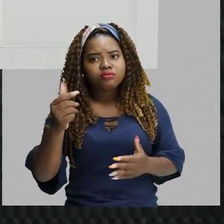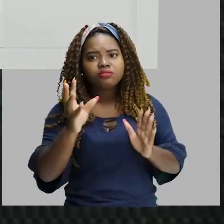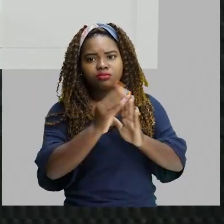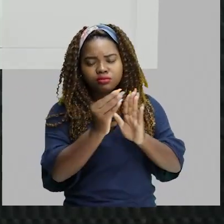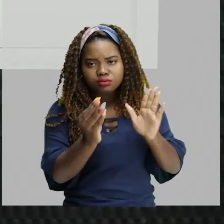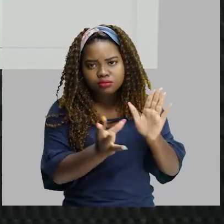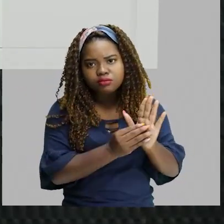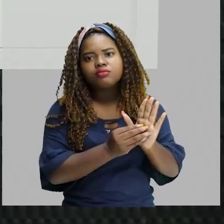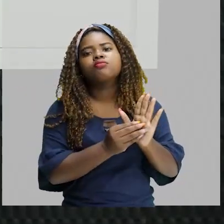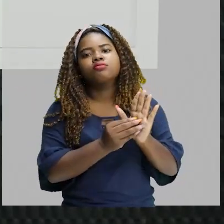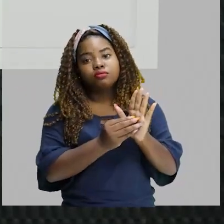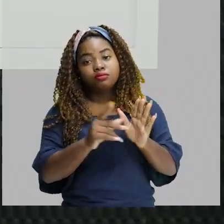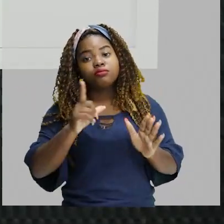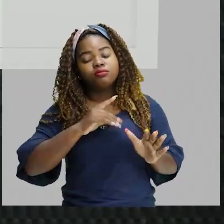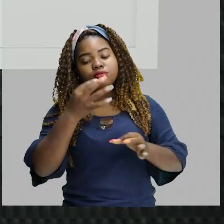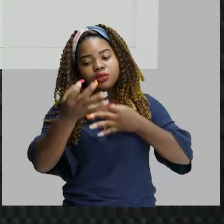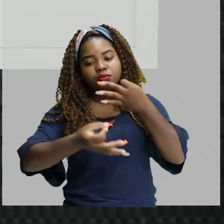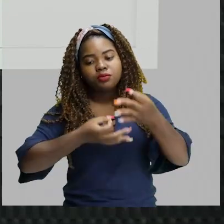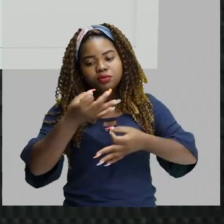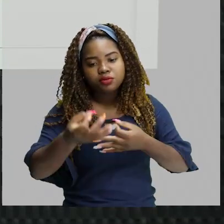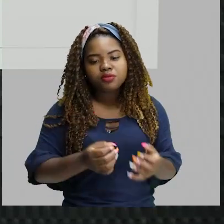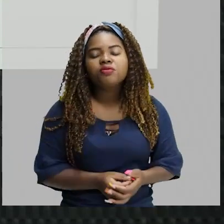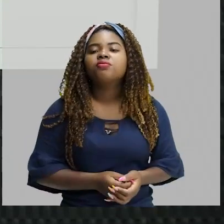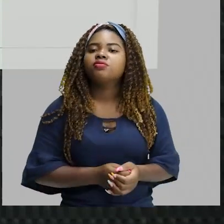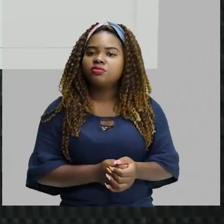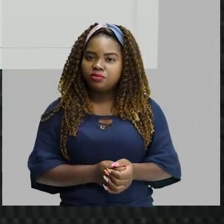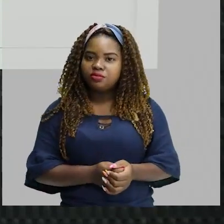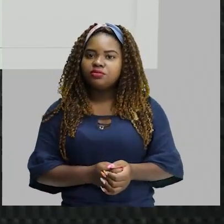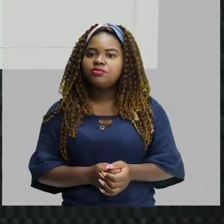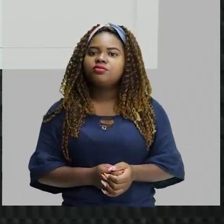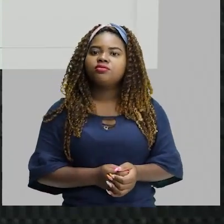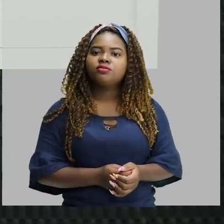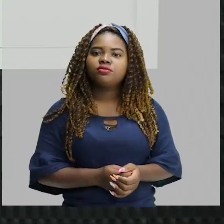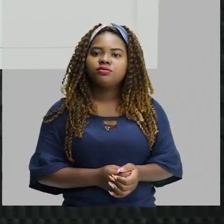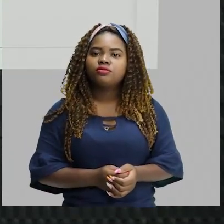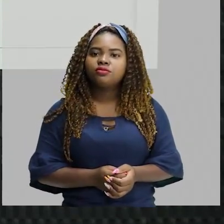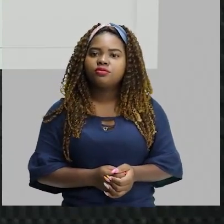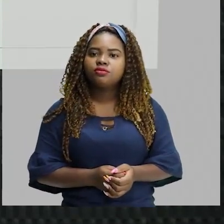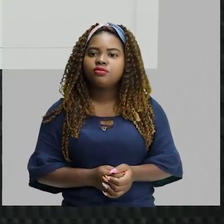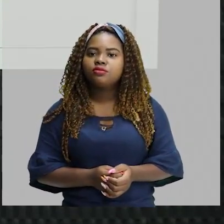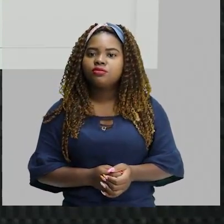temos também comentários sobre os princípios da lógica. Obviamente,